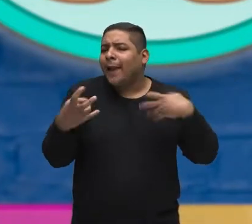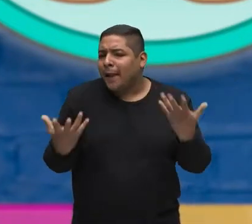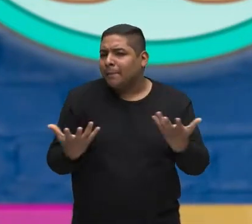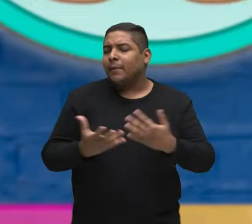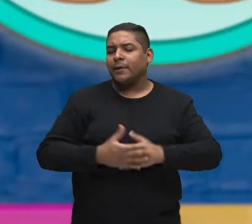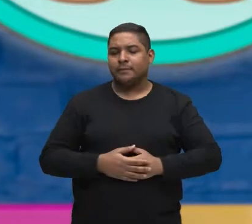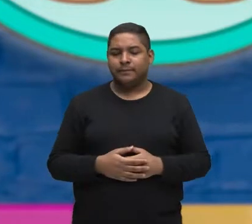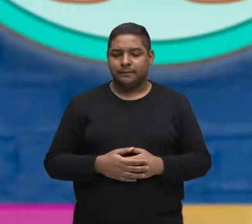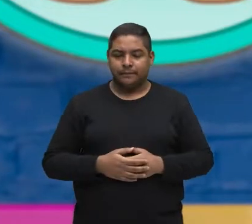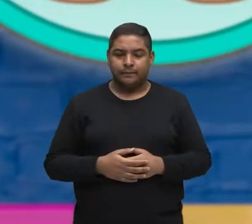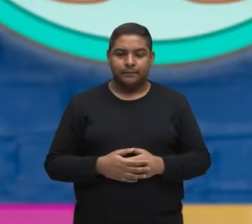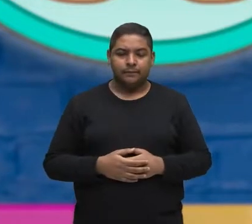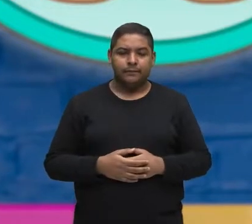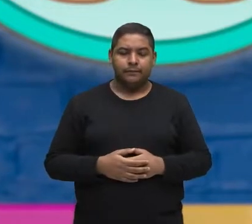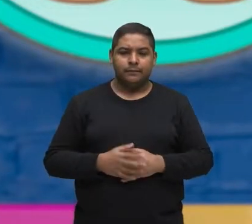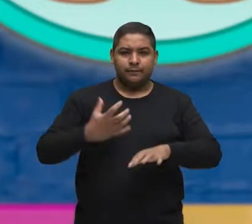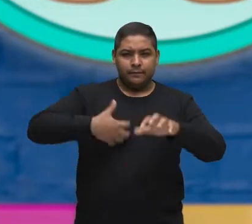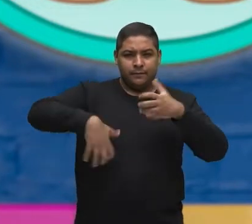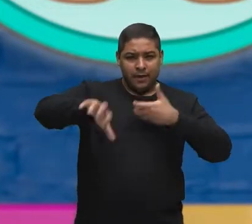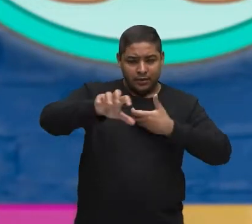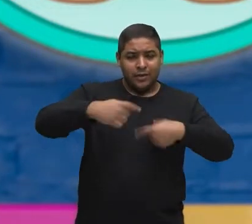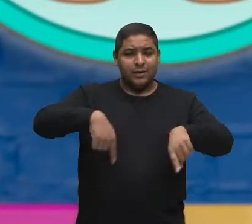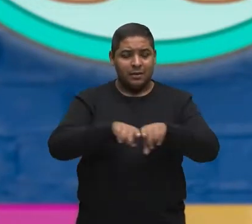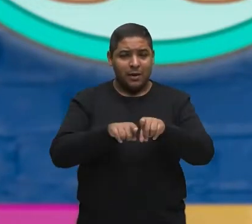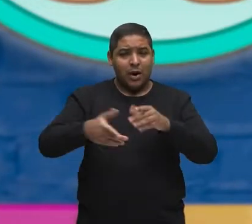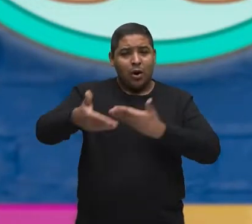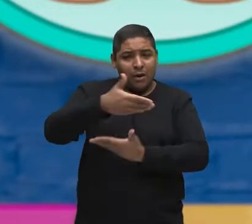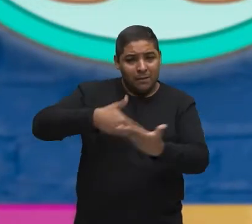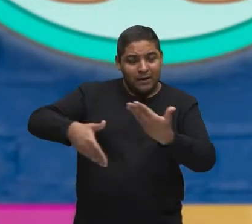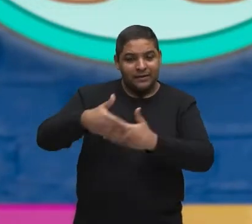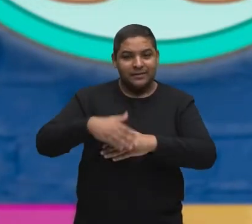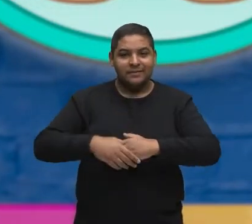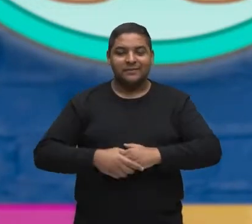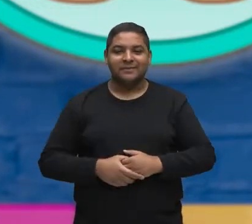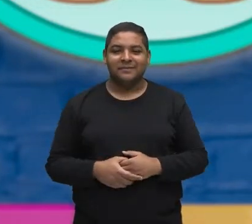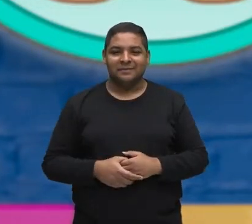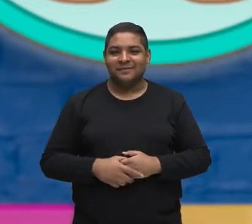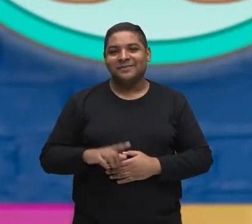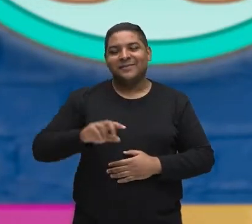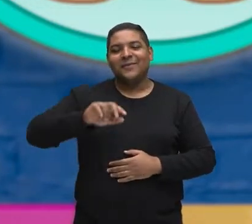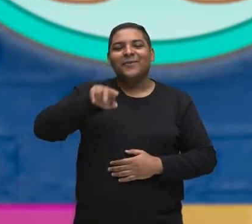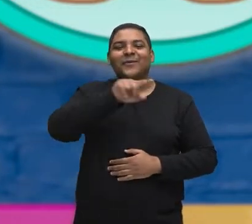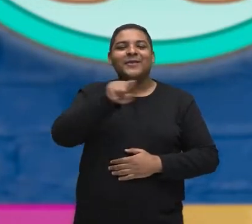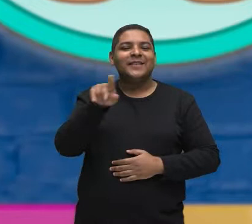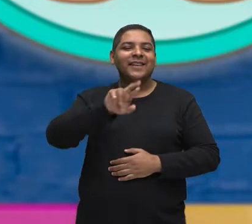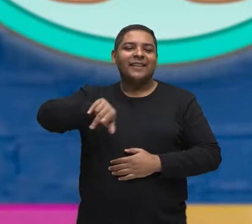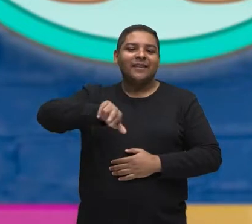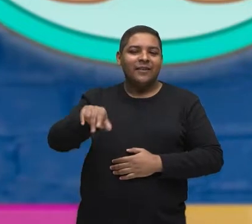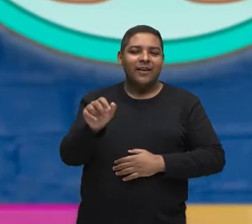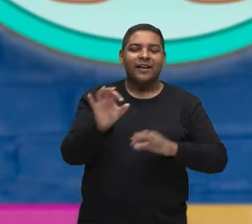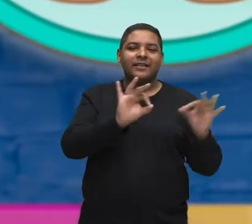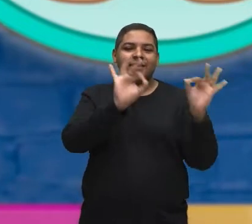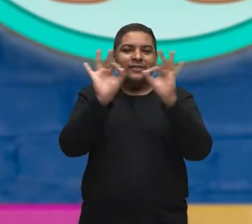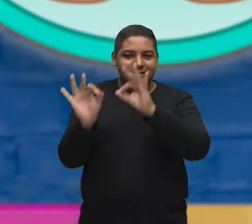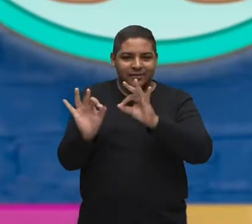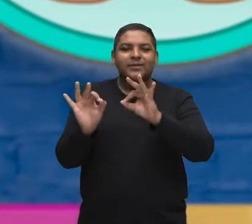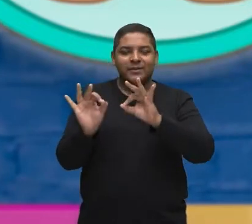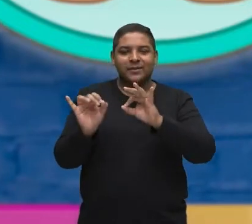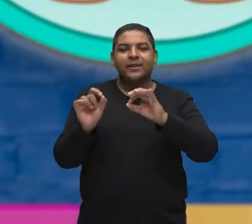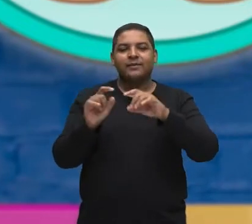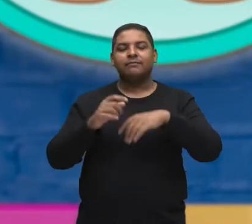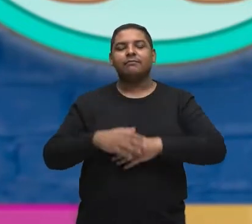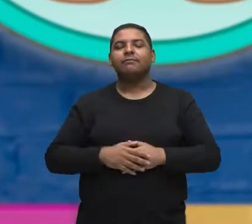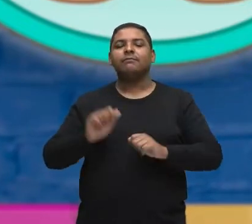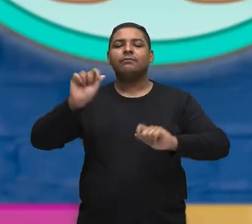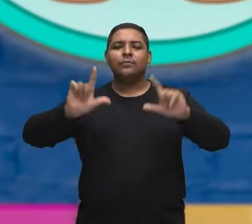né? Sobre empatia e cooperação. E você que não nos assistiu no programa passado, eu vou fazer um resumo para